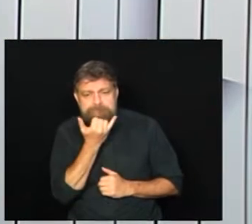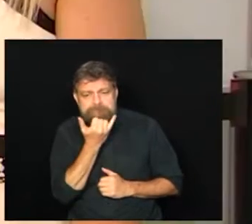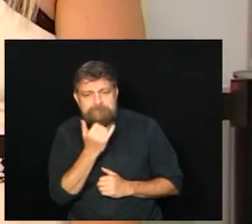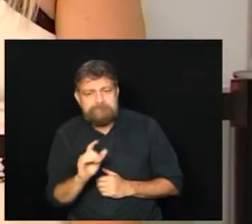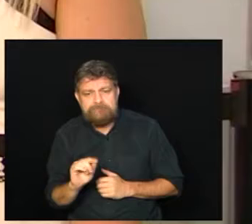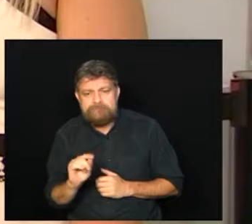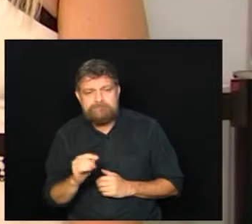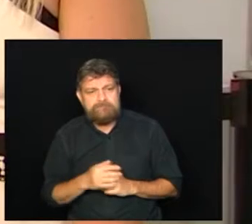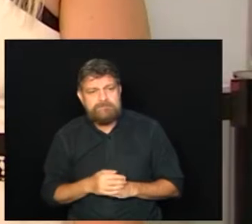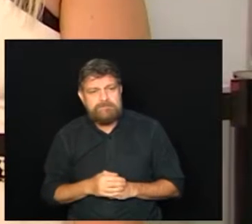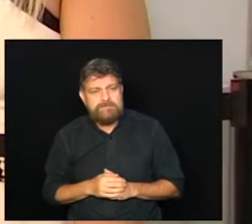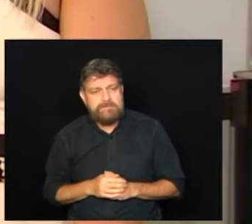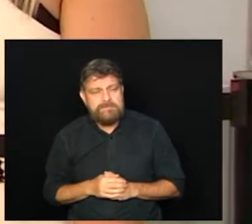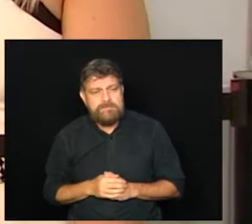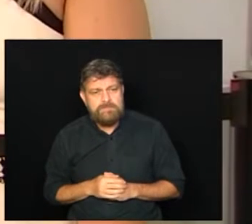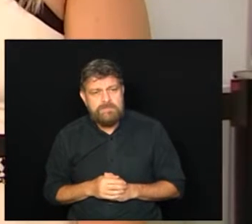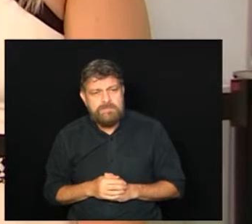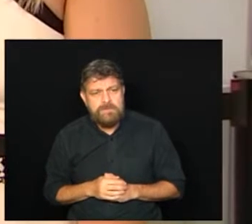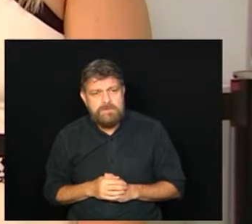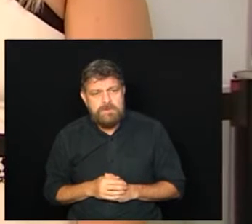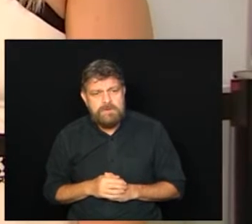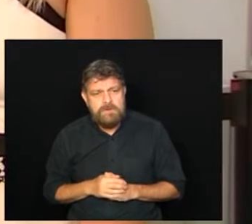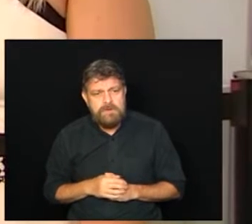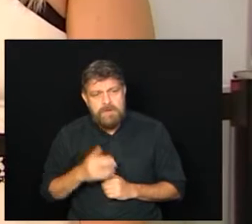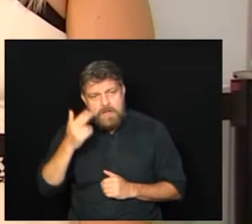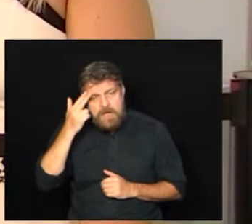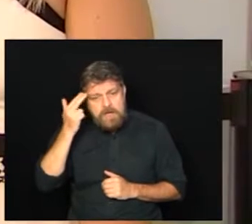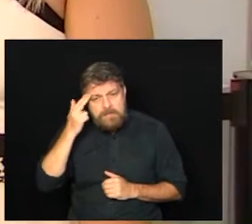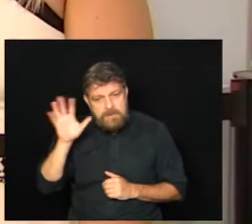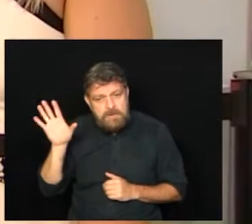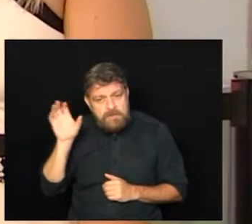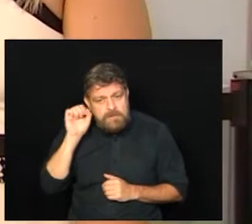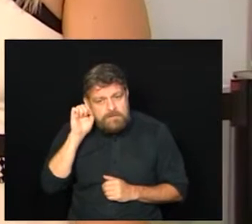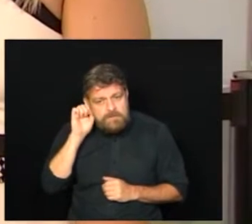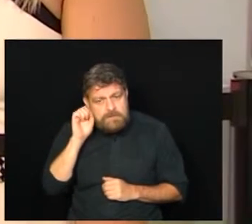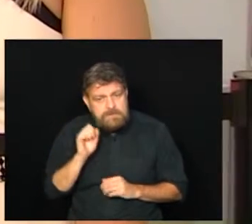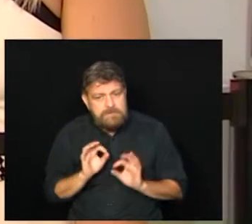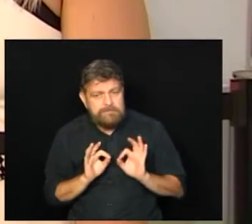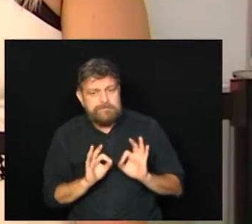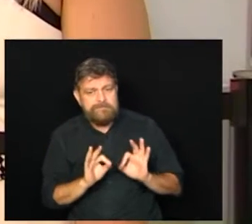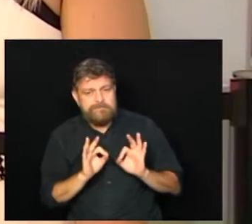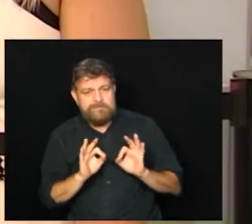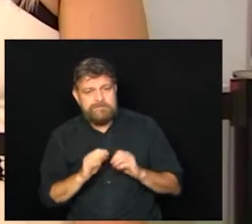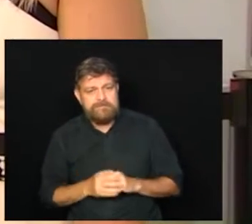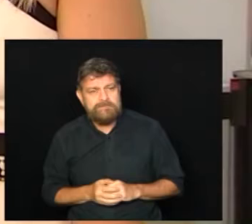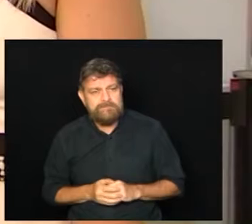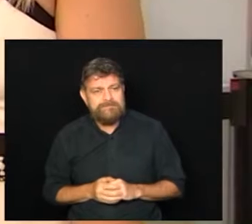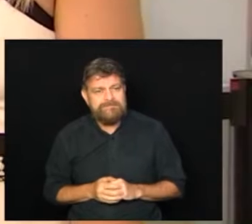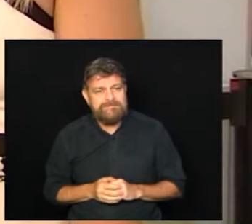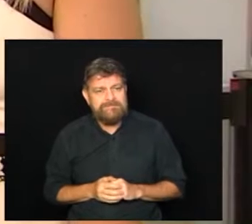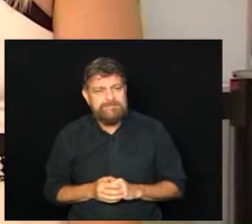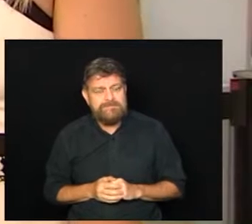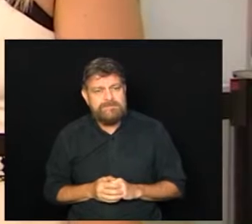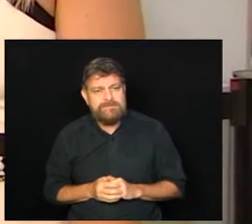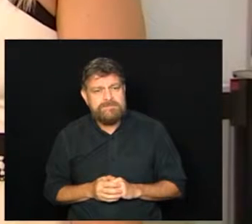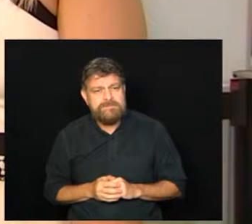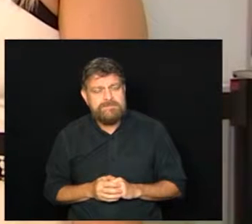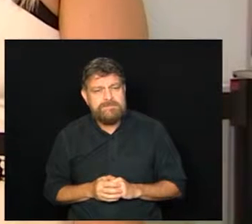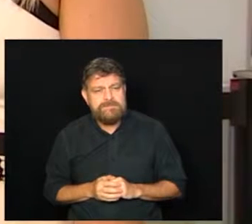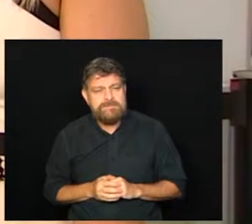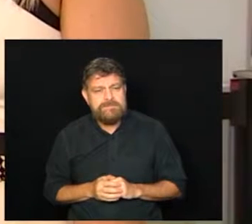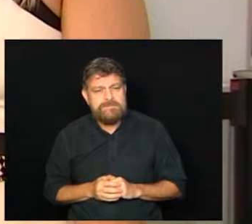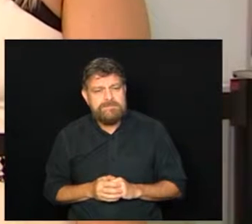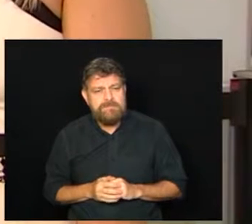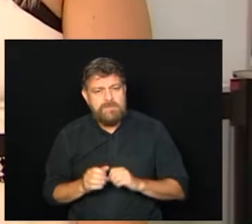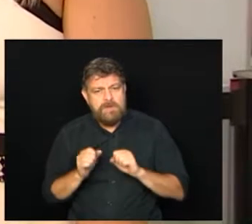Eu não sei, você está me ouvindo, Gabriel? Estou te ouvindo bem. Perdemos a conexão, André? Se quiser, eu